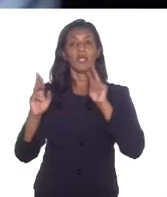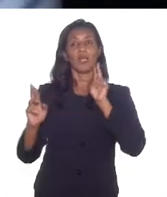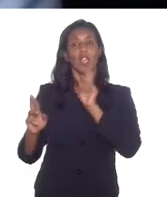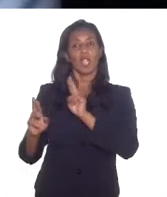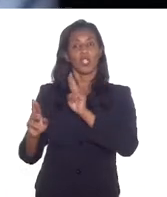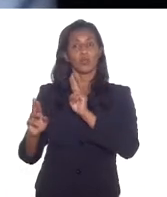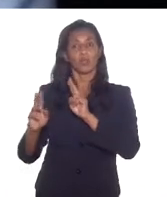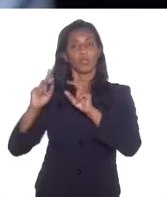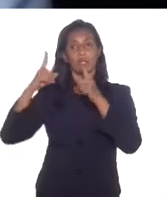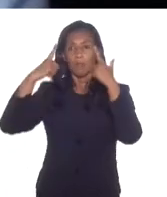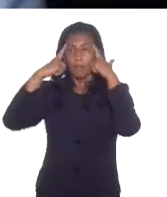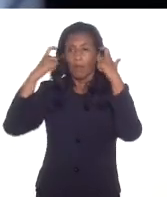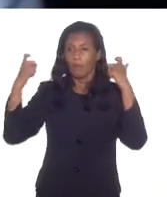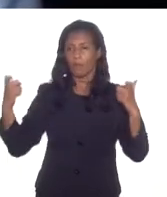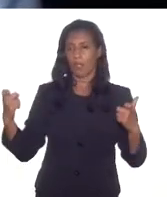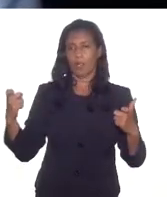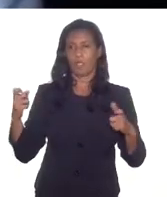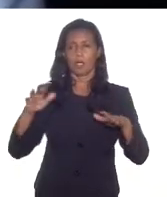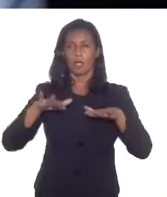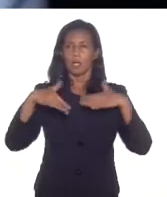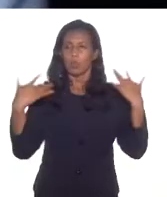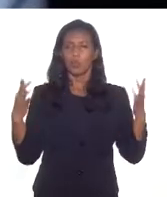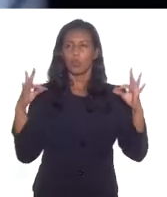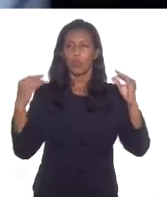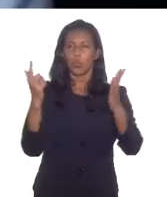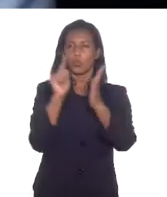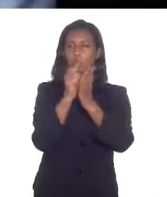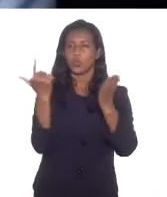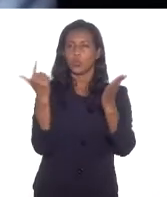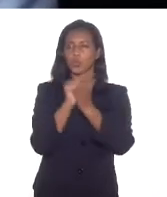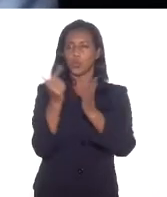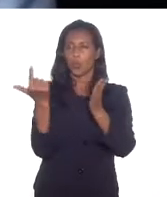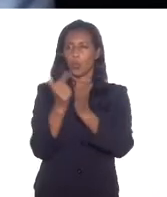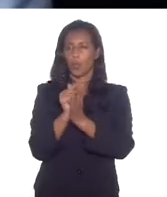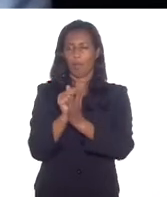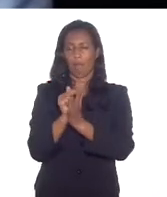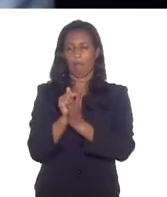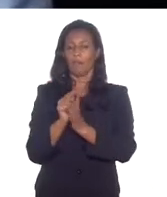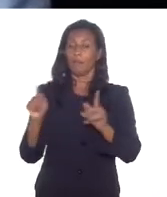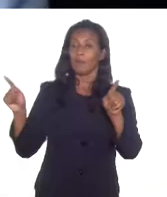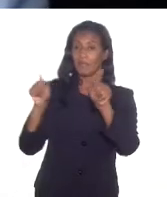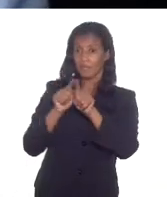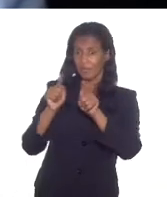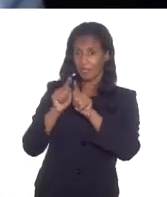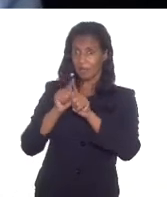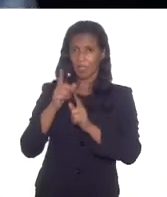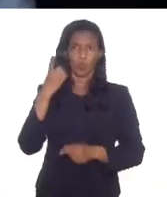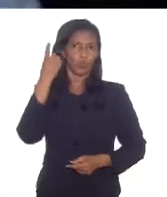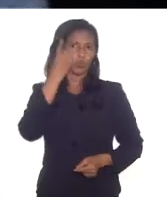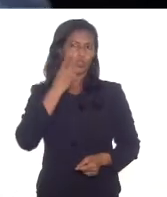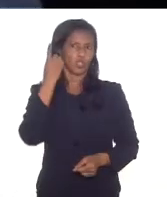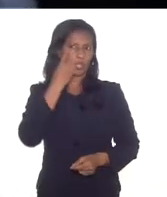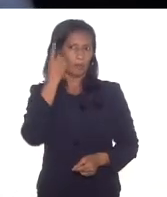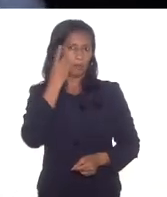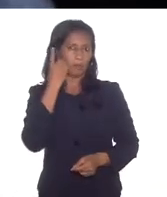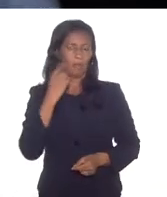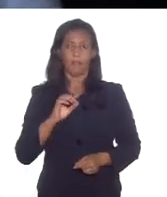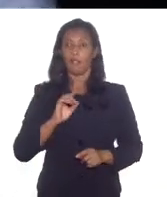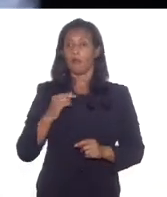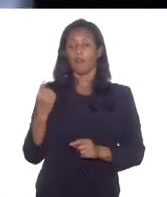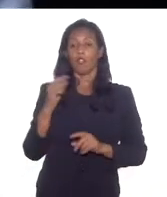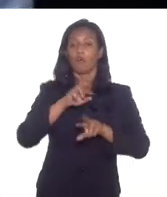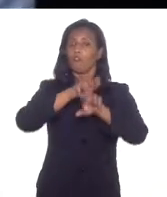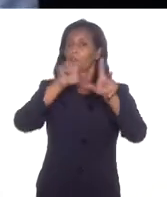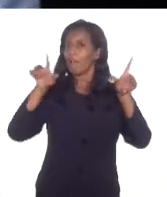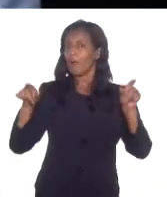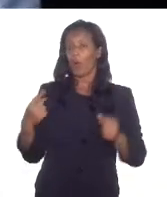Então, todos aqueles jornais que fizeram o sensacionalismo e também esses deputados aí, aliás, não foram esses, não, foi um